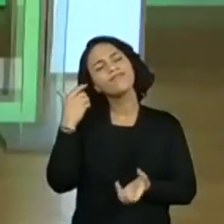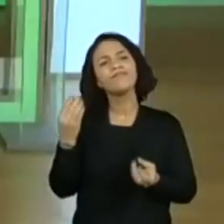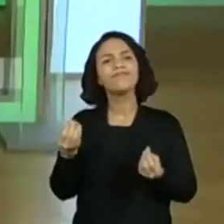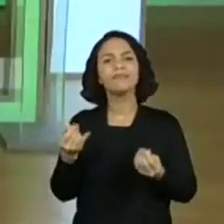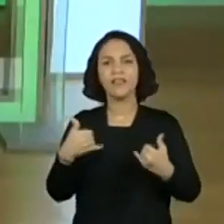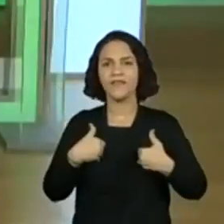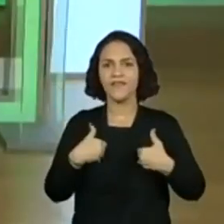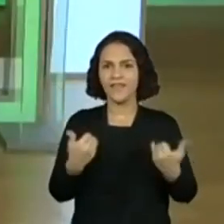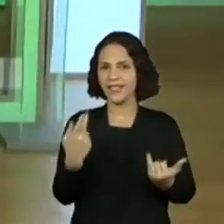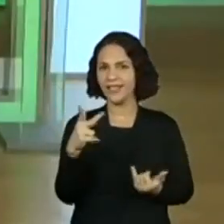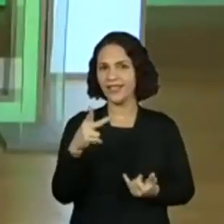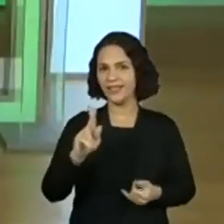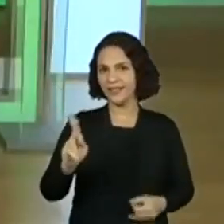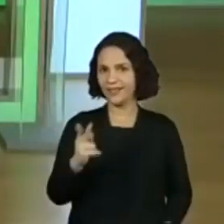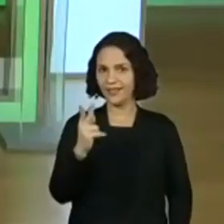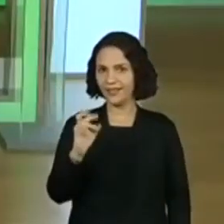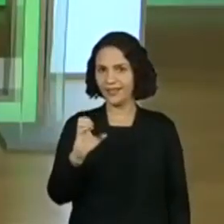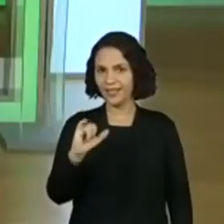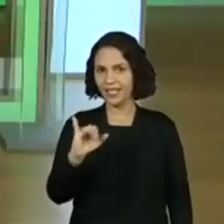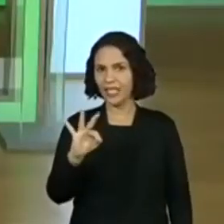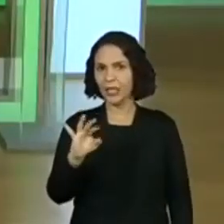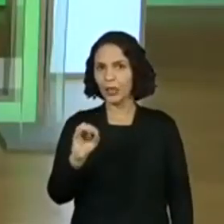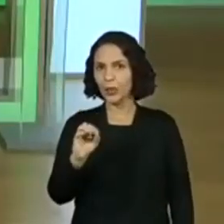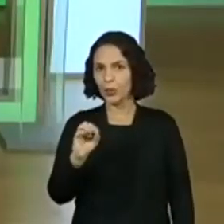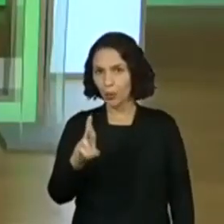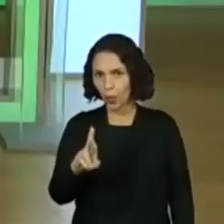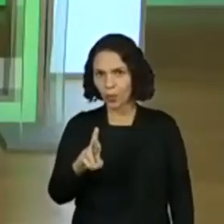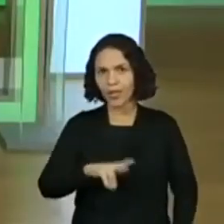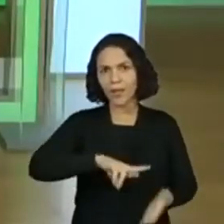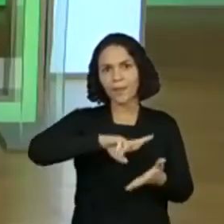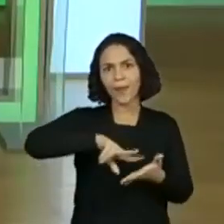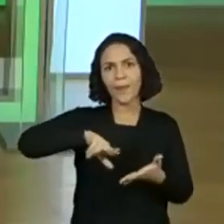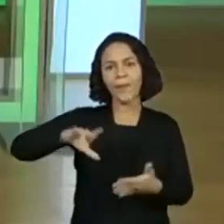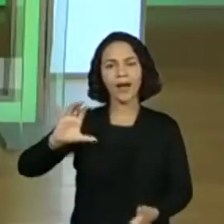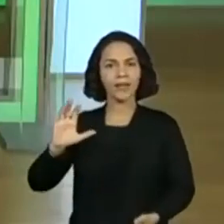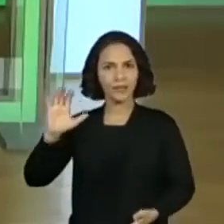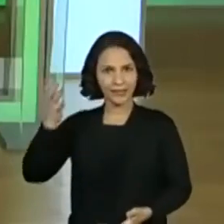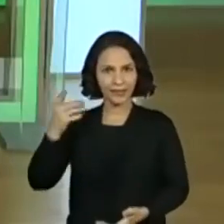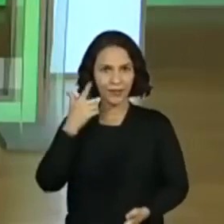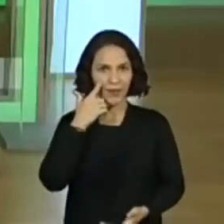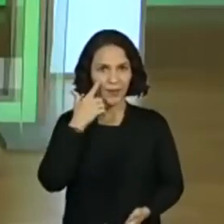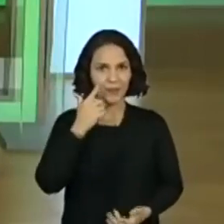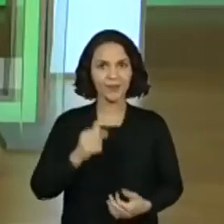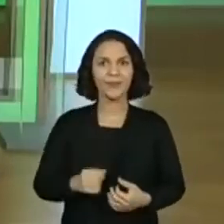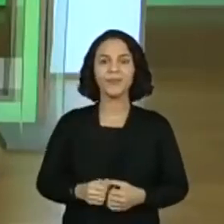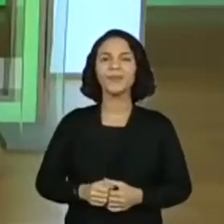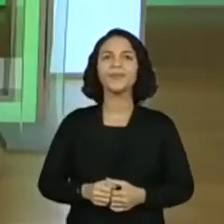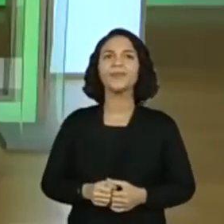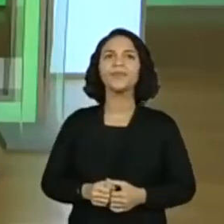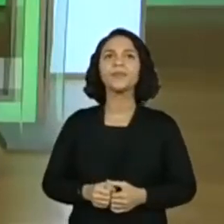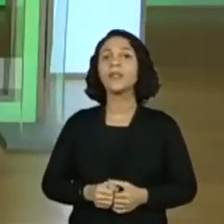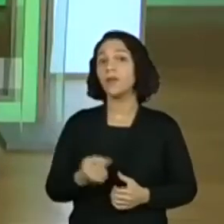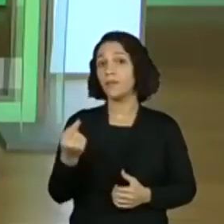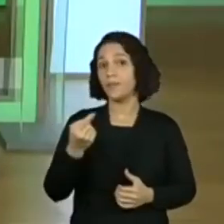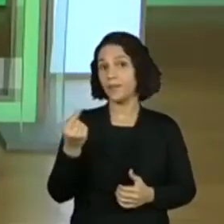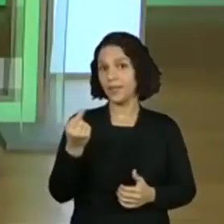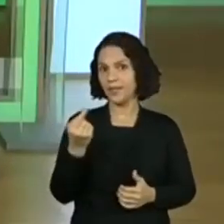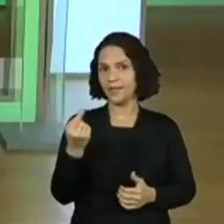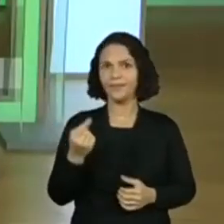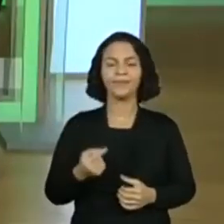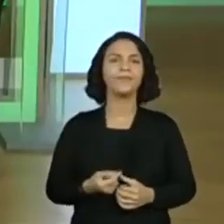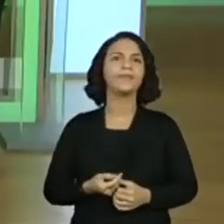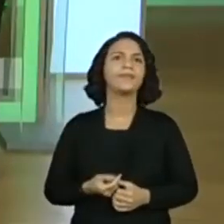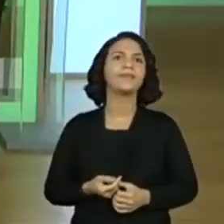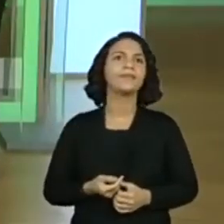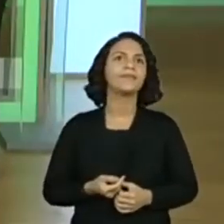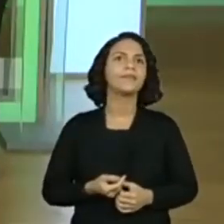festa de aniversário do Heitor, em algumas situações que vão aparecer. Sim. Vamos lá, primeira situação.